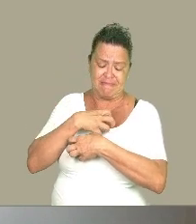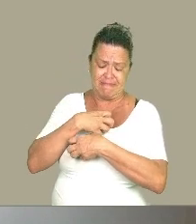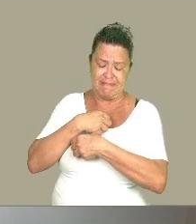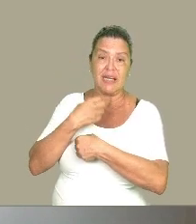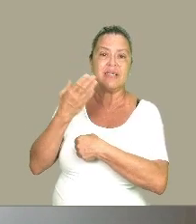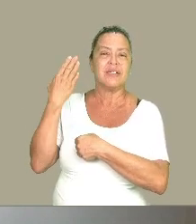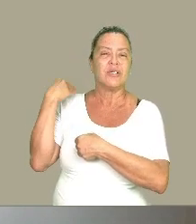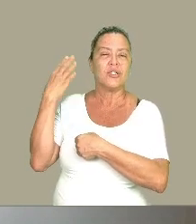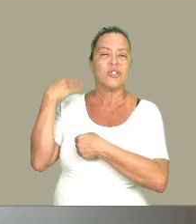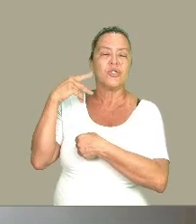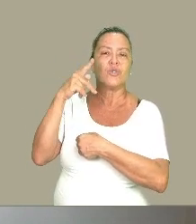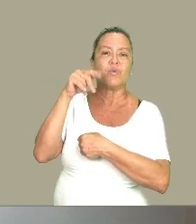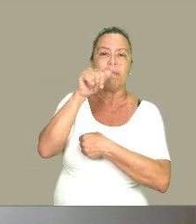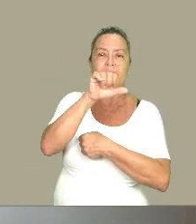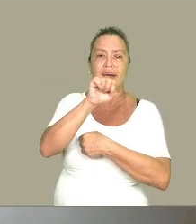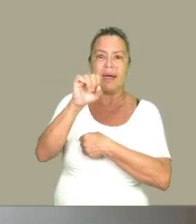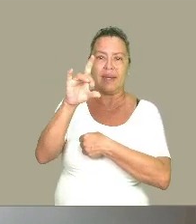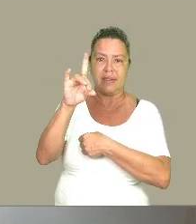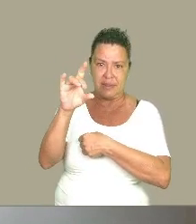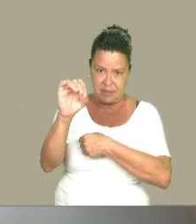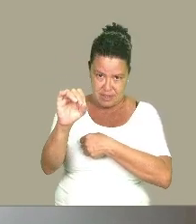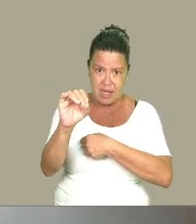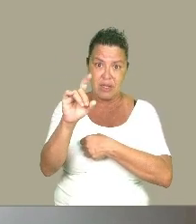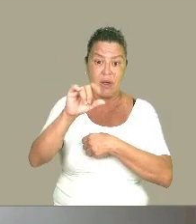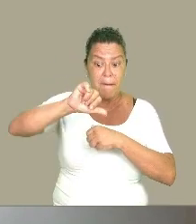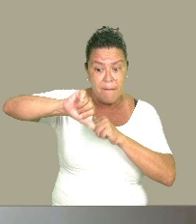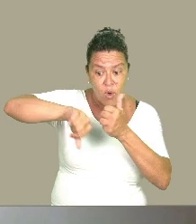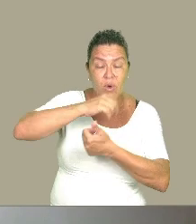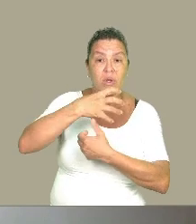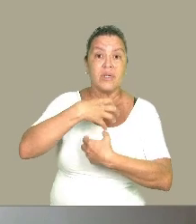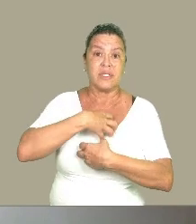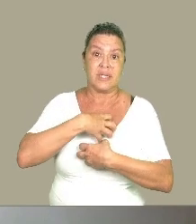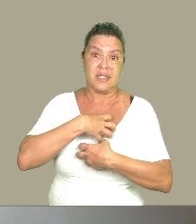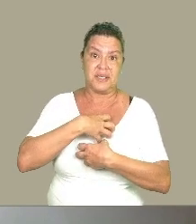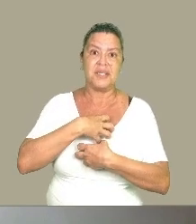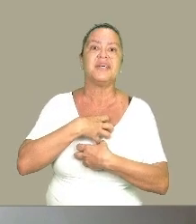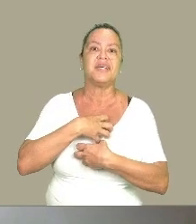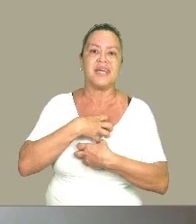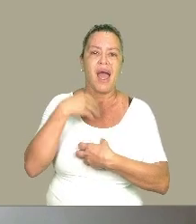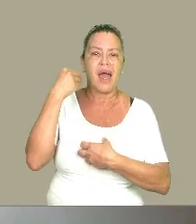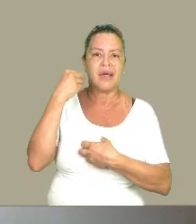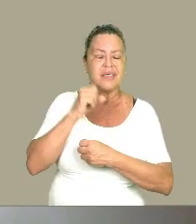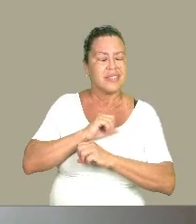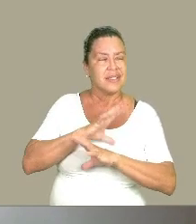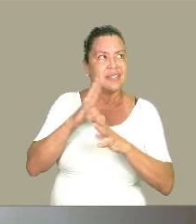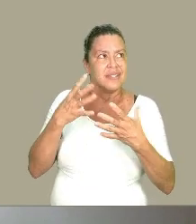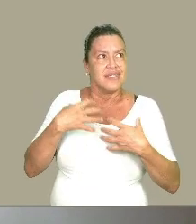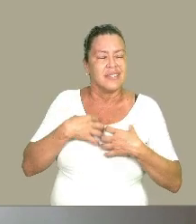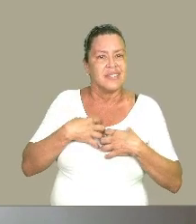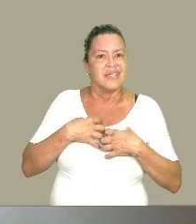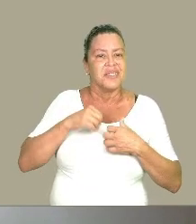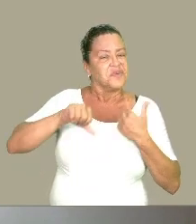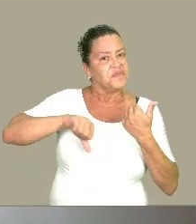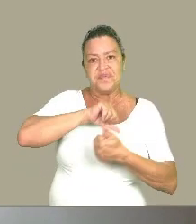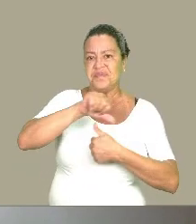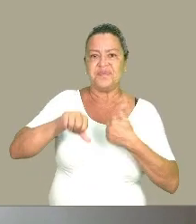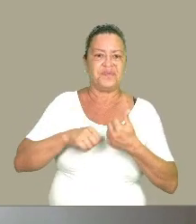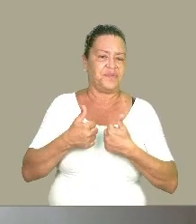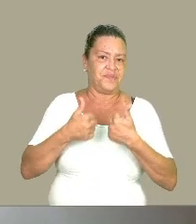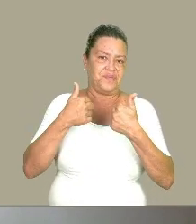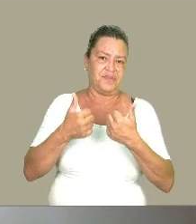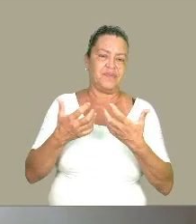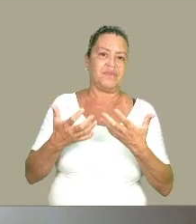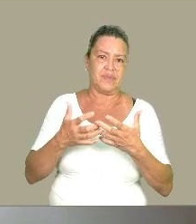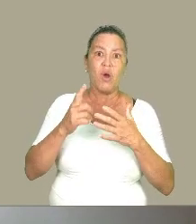longínquo, transformando-se todos os sentimentos inferiores em expressões regeneradas e santificadas. Olha